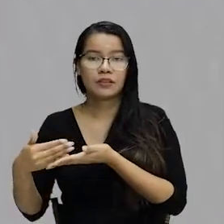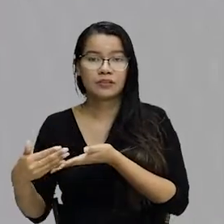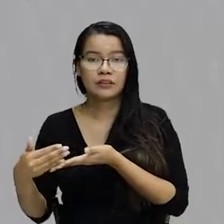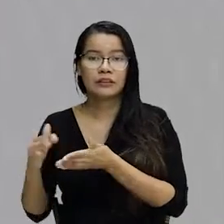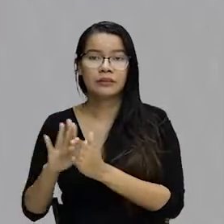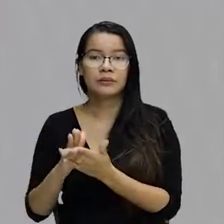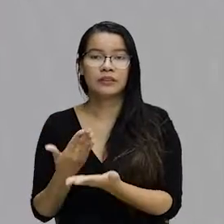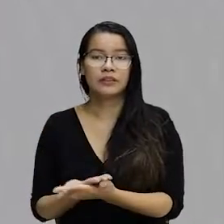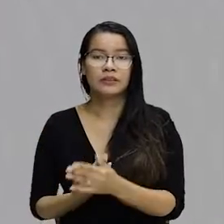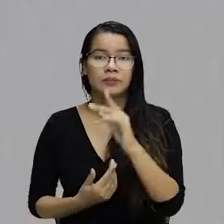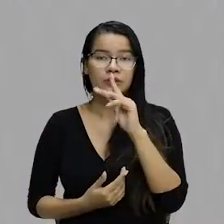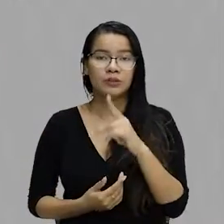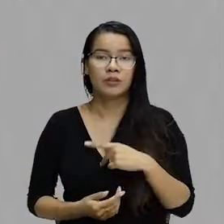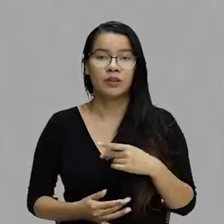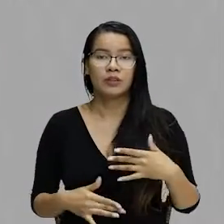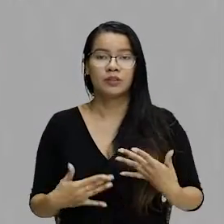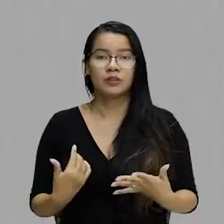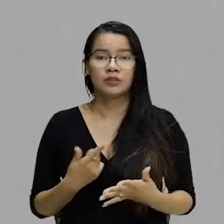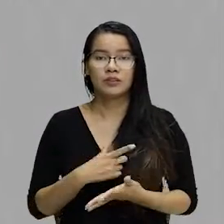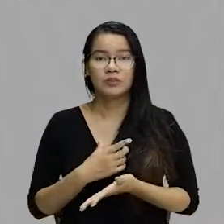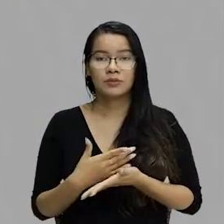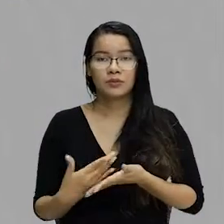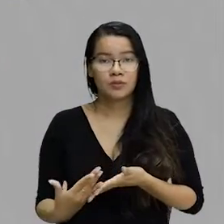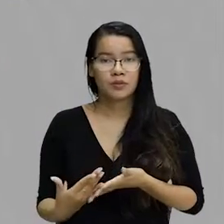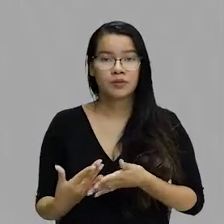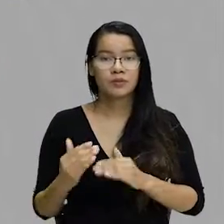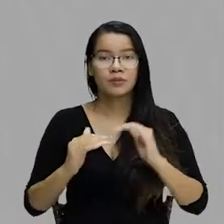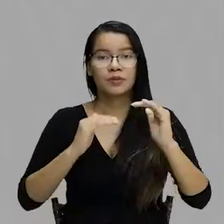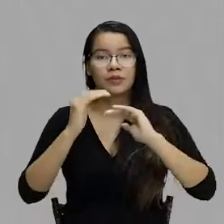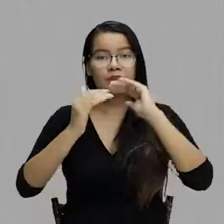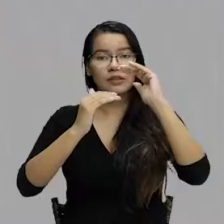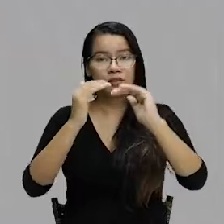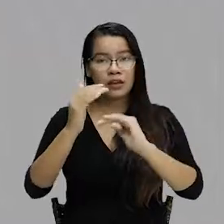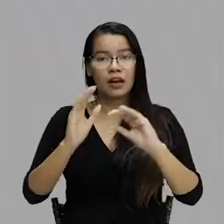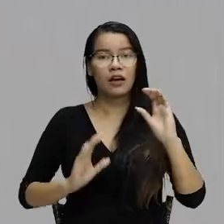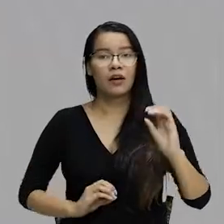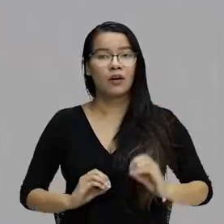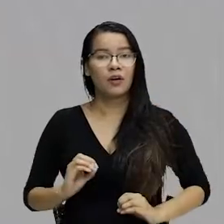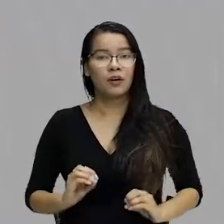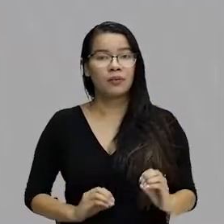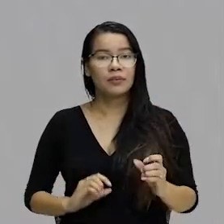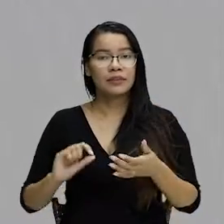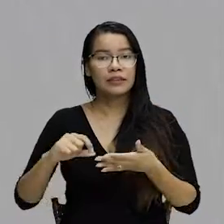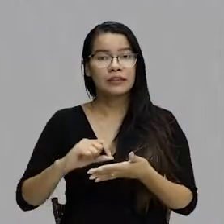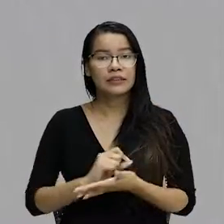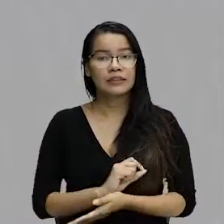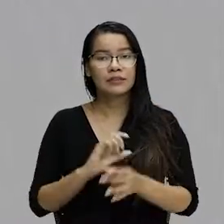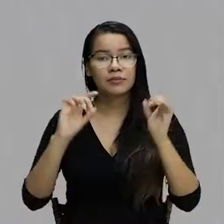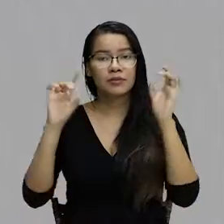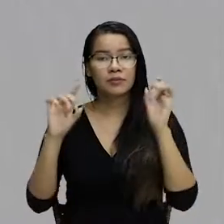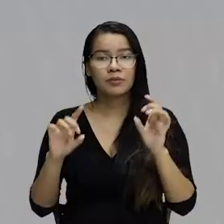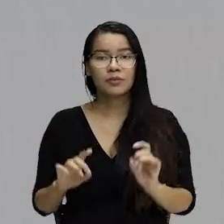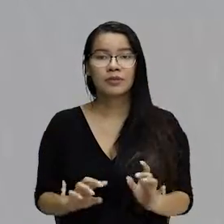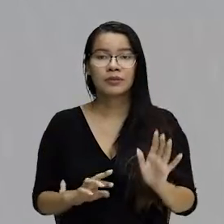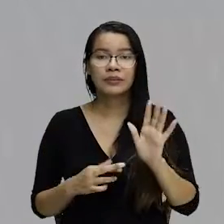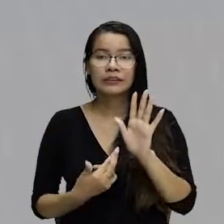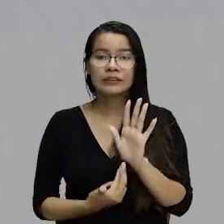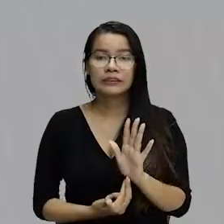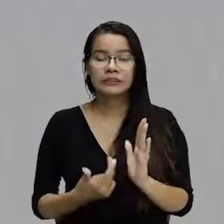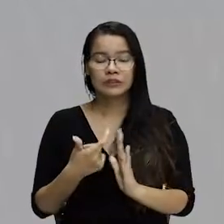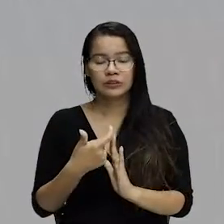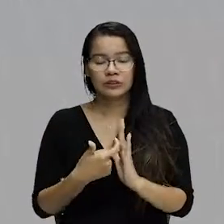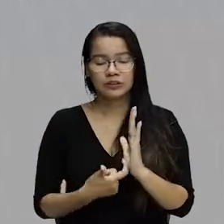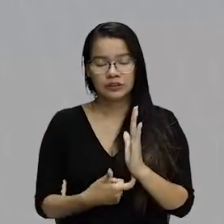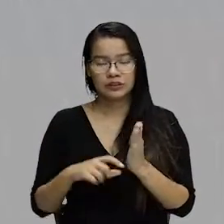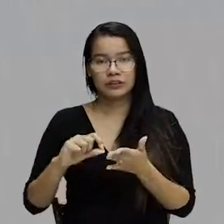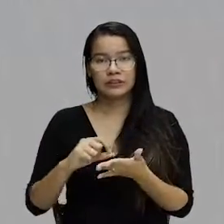desse processo. As obras são escritas especificamente para representação e dessa maneira o texto escrito